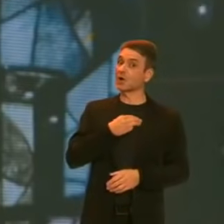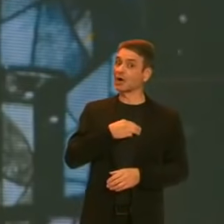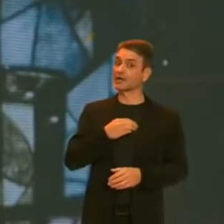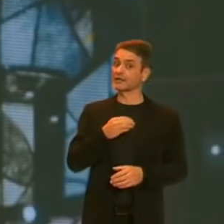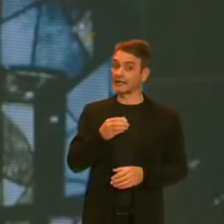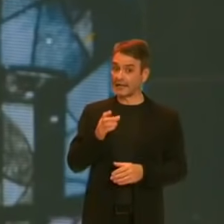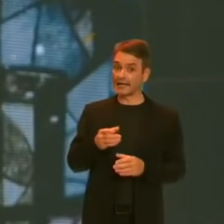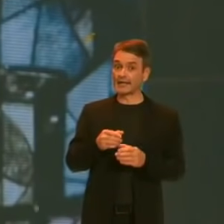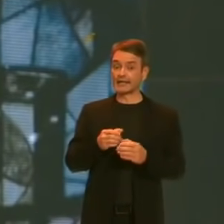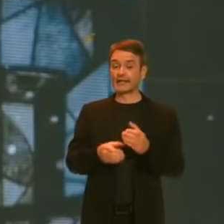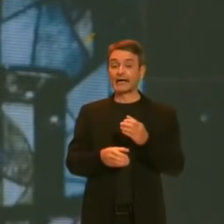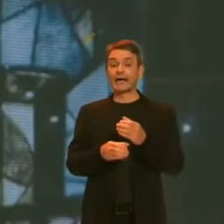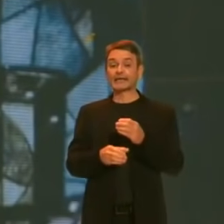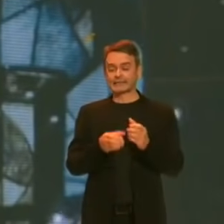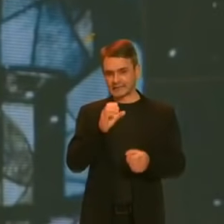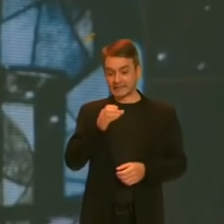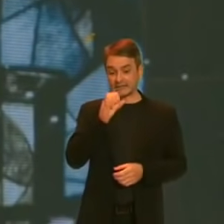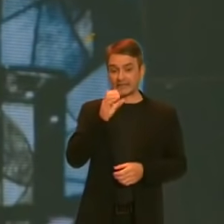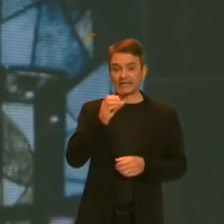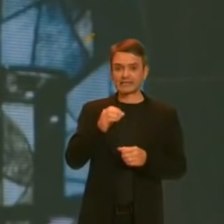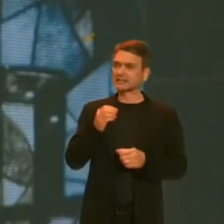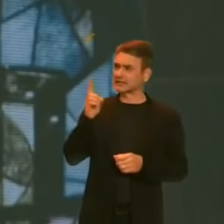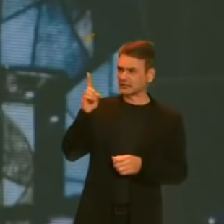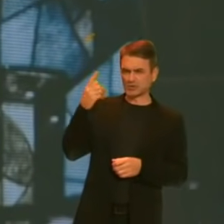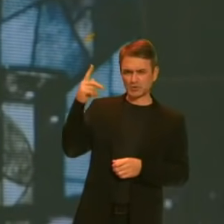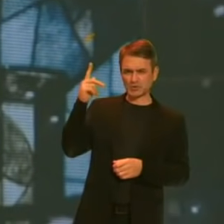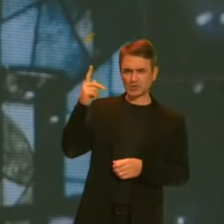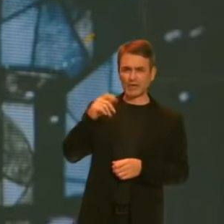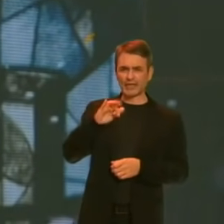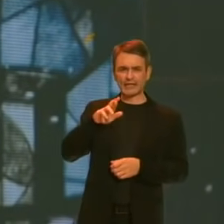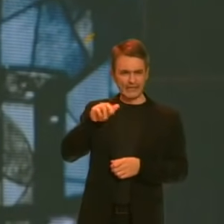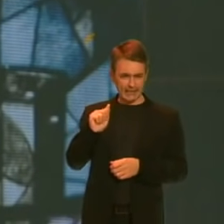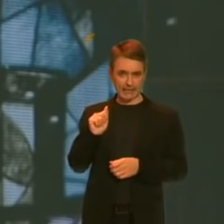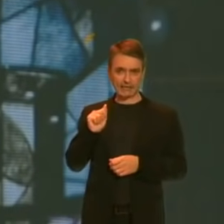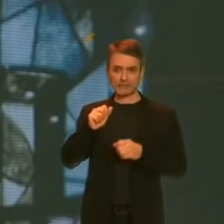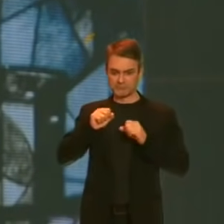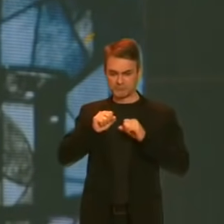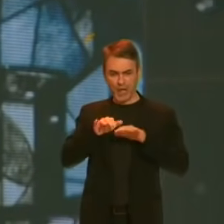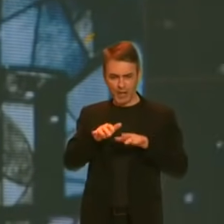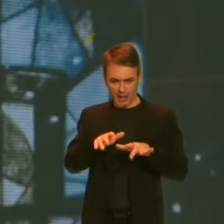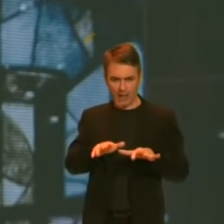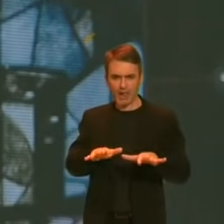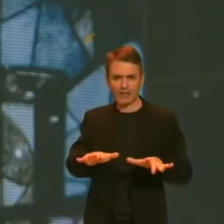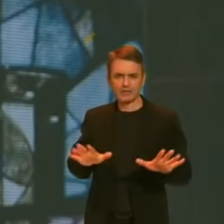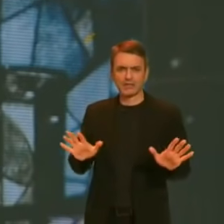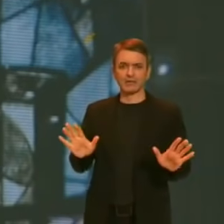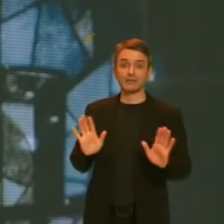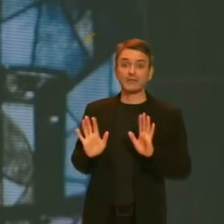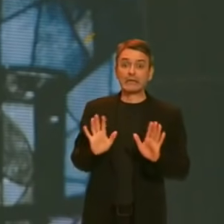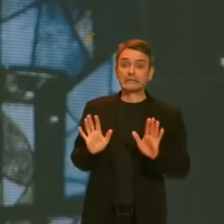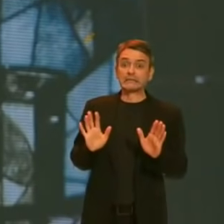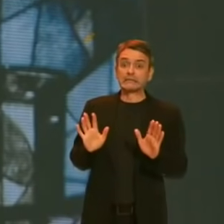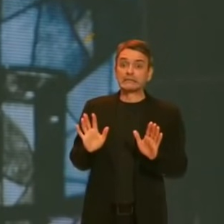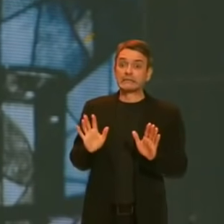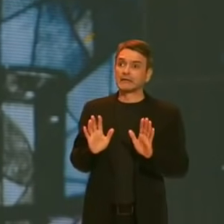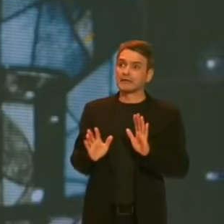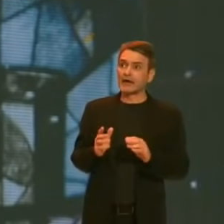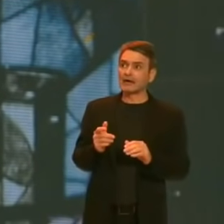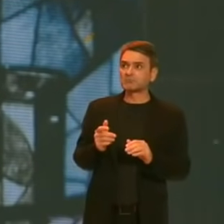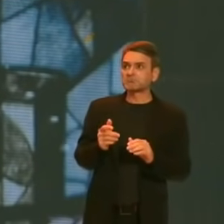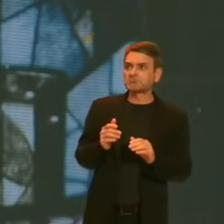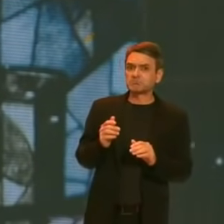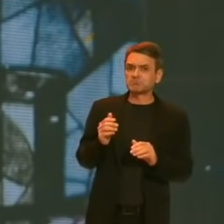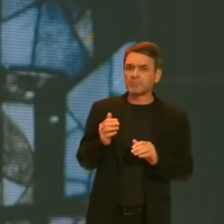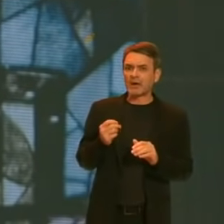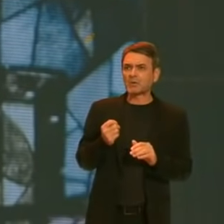sua ira. E aí nesse período que antecede a volta do Senhor, é a última das últimas